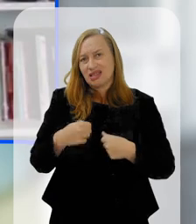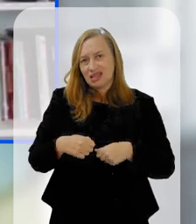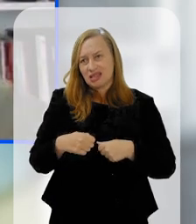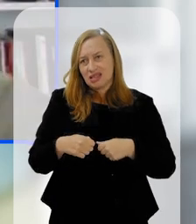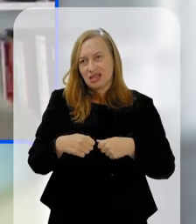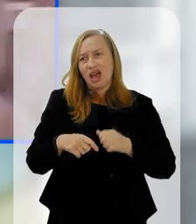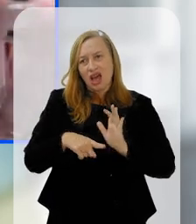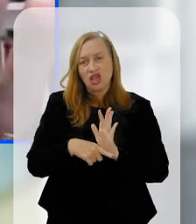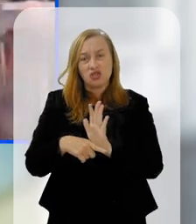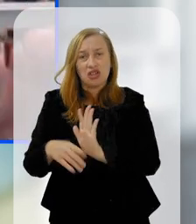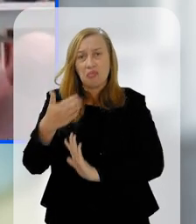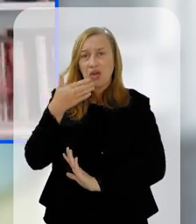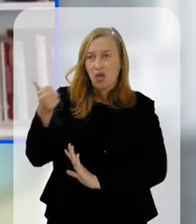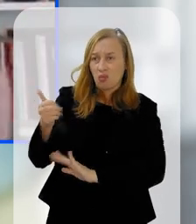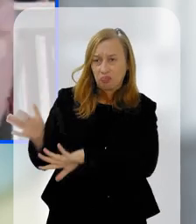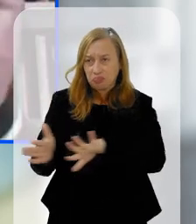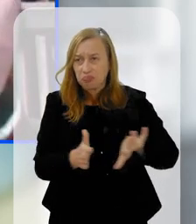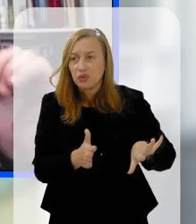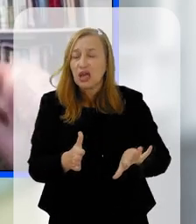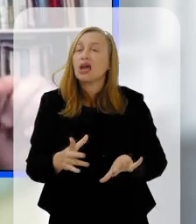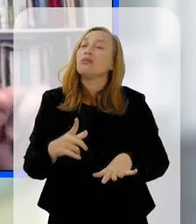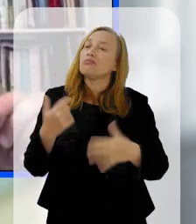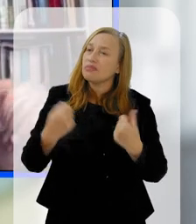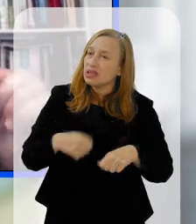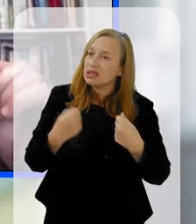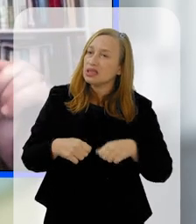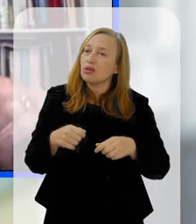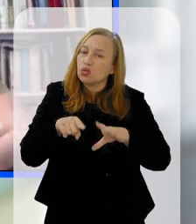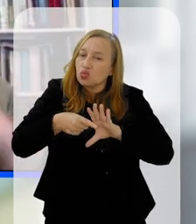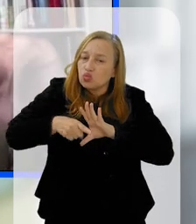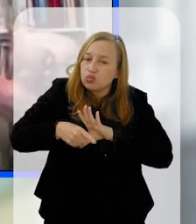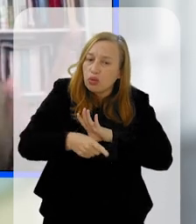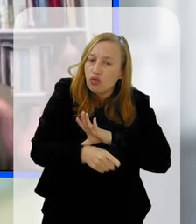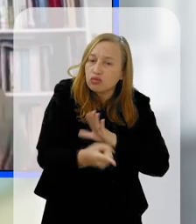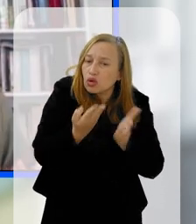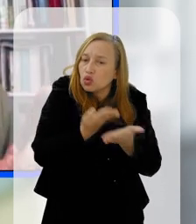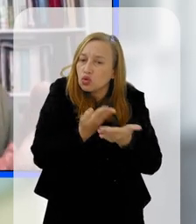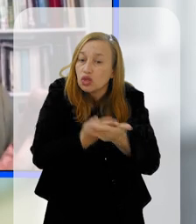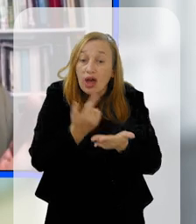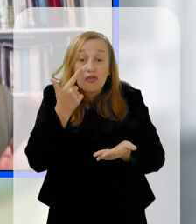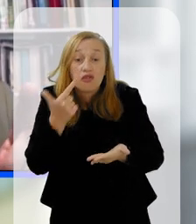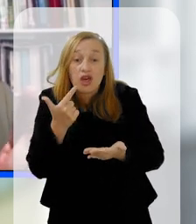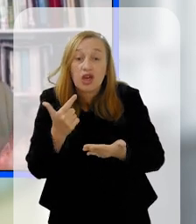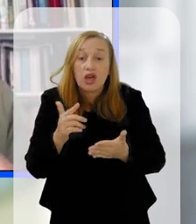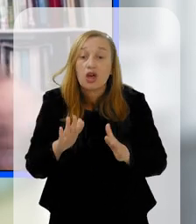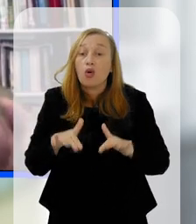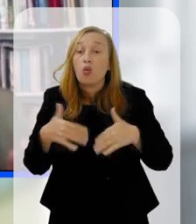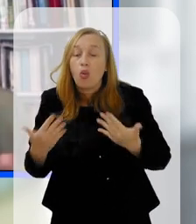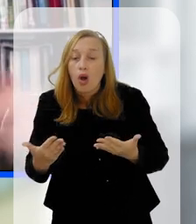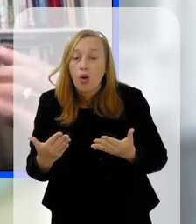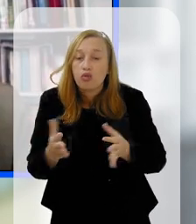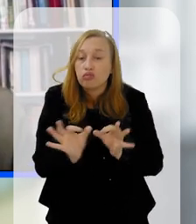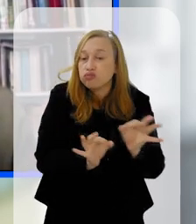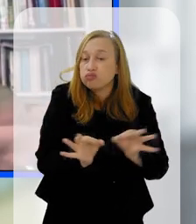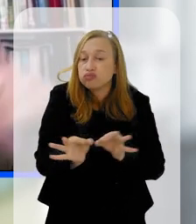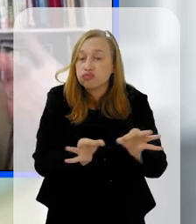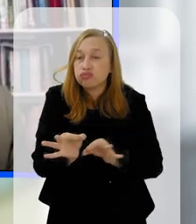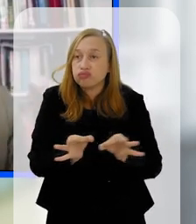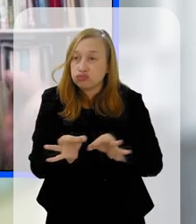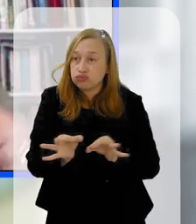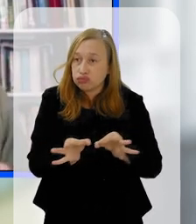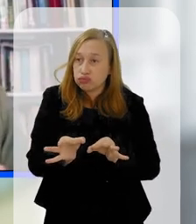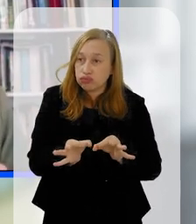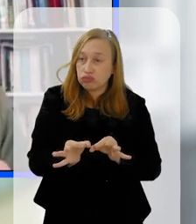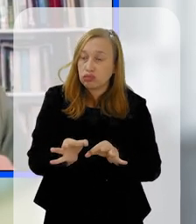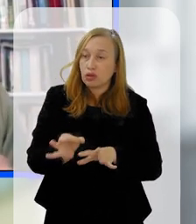precisa recuperar. E, óbvio, né, nós precisamos explorar que instrumentos esses municípios de planejamento,